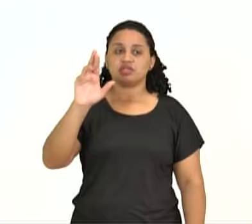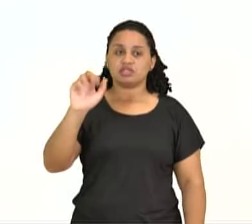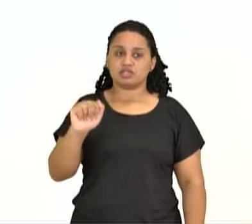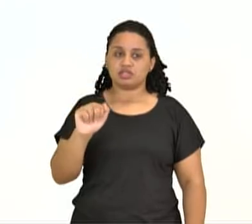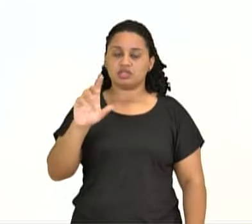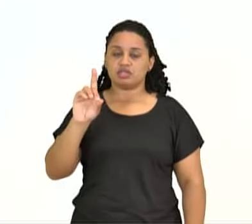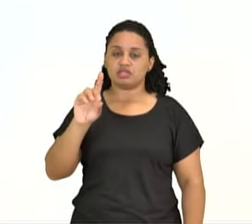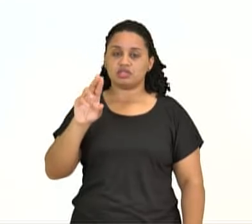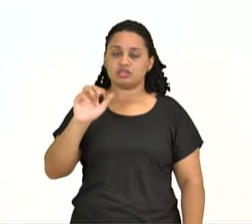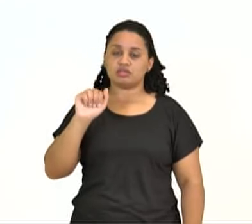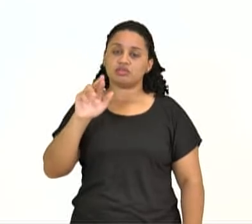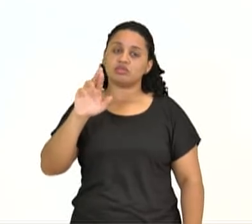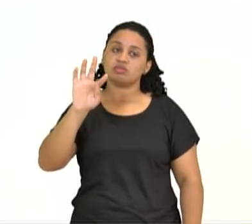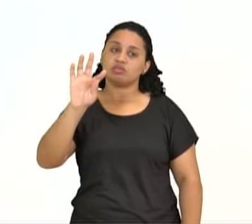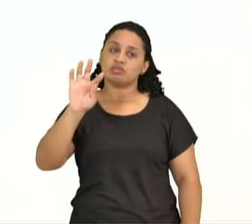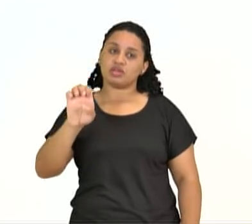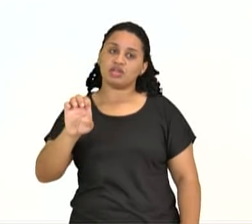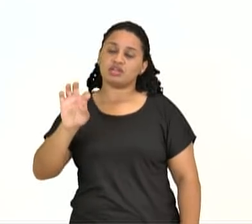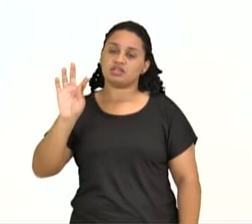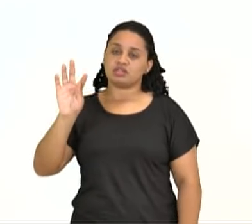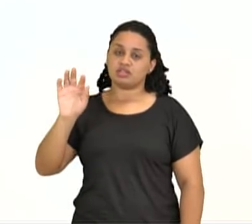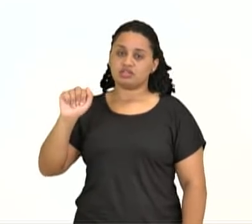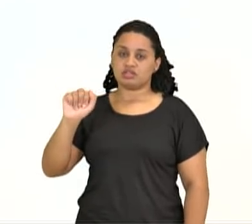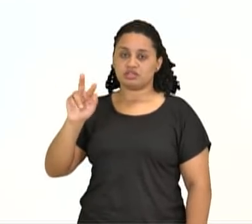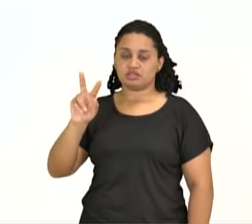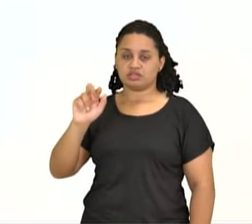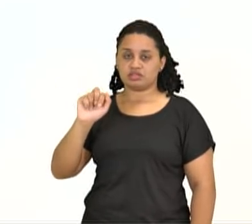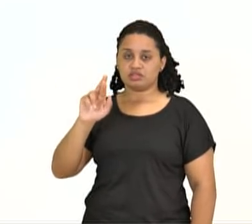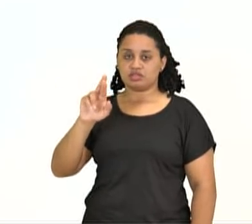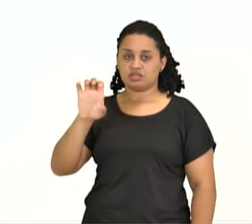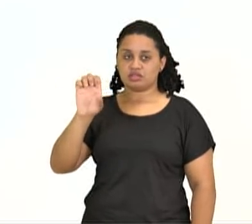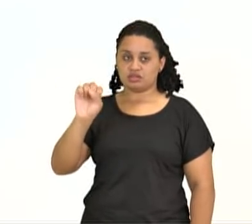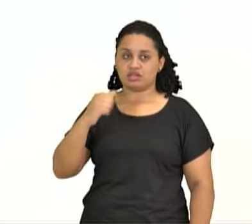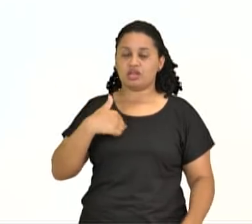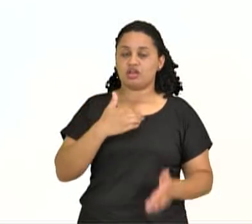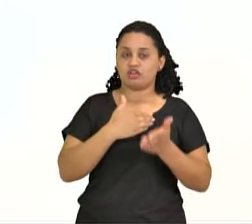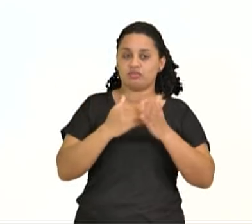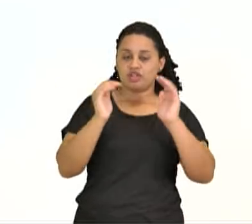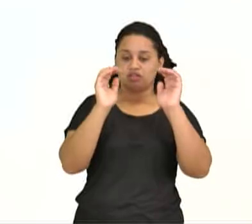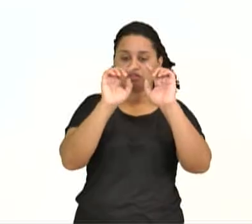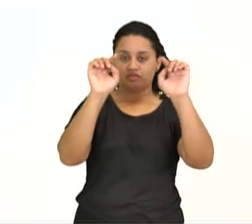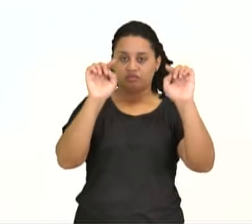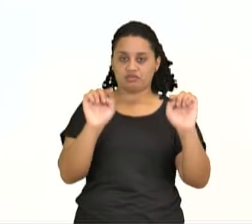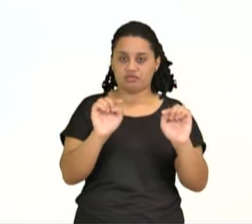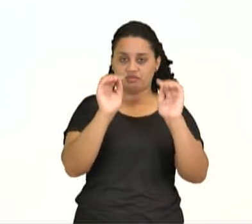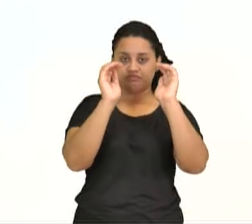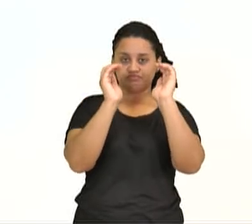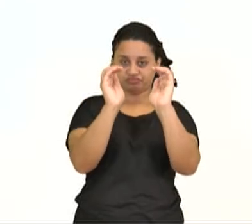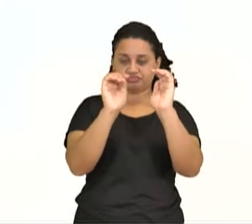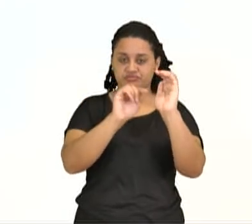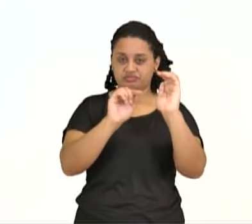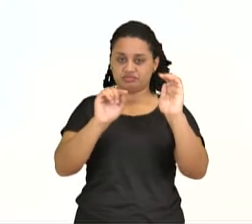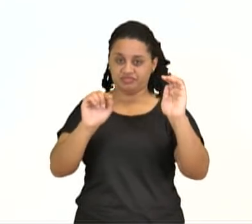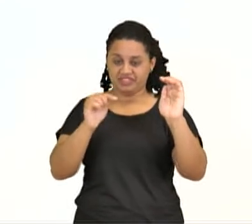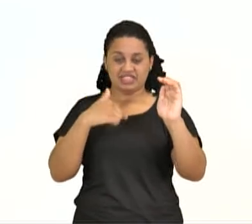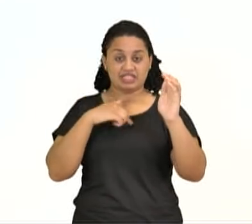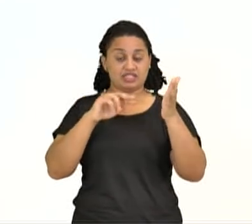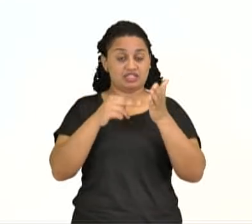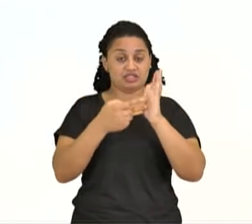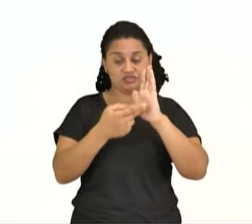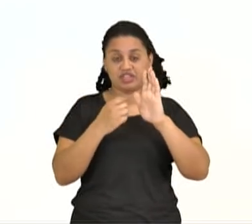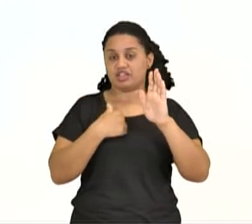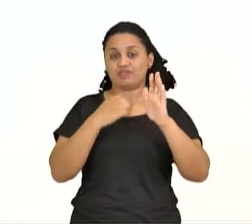17/1/2017. Vejam, eu começo aqui com colchetes e reticência, que mostra o quê? Que o texto não está na